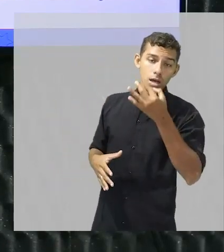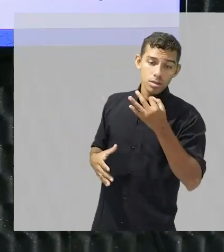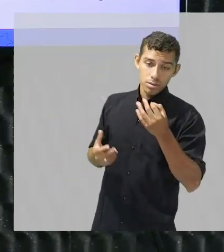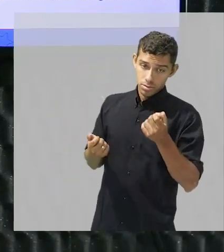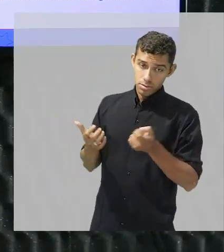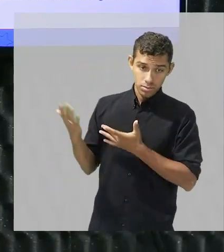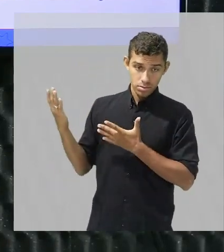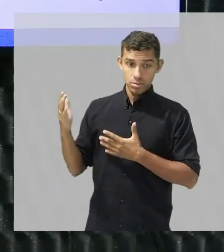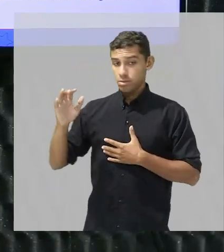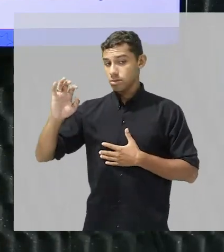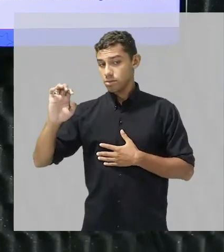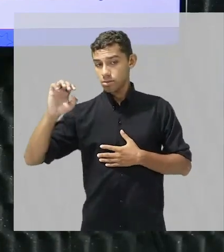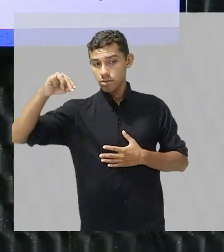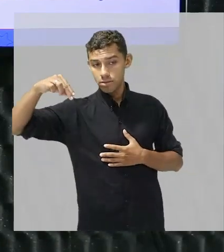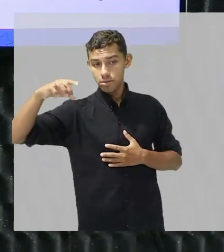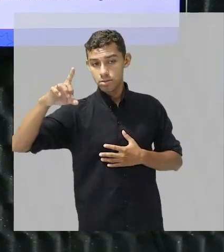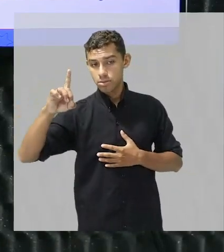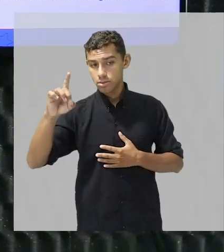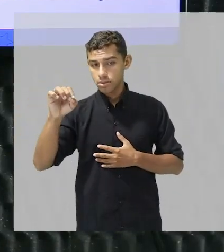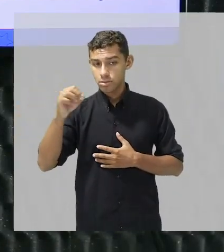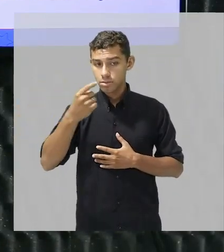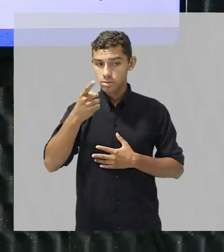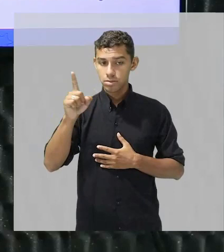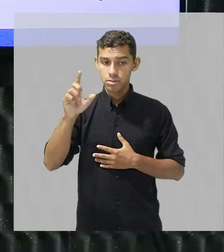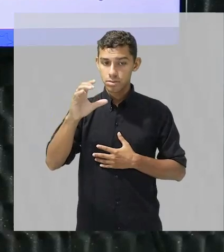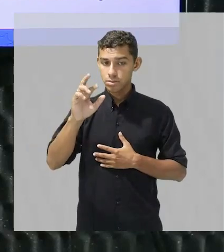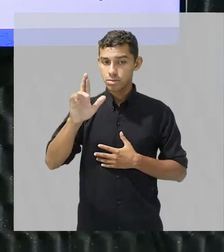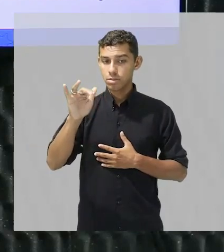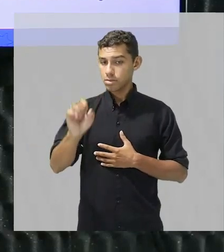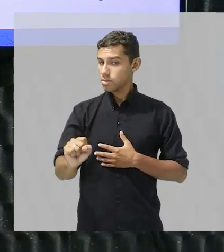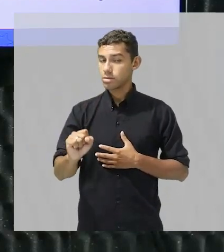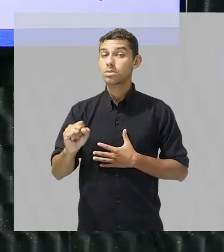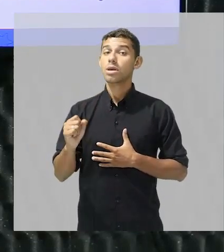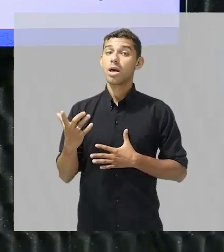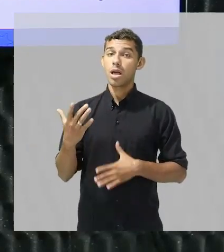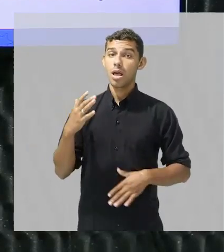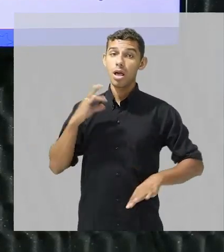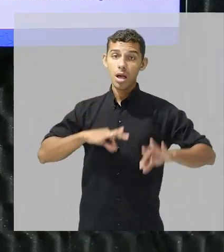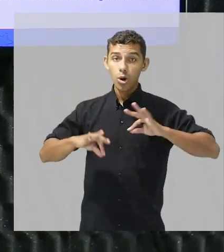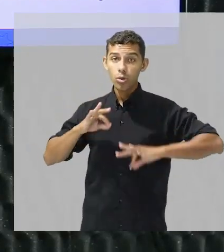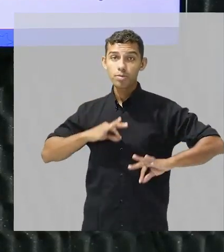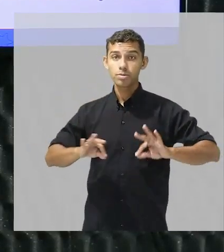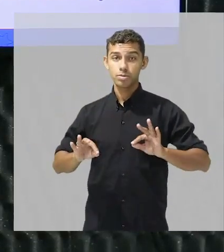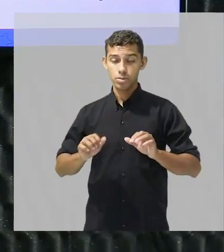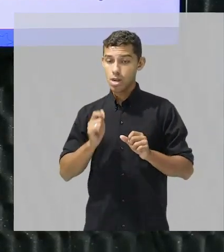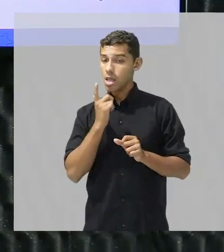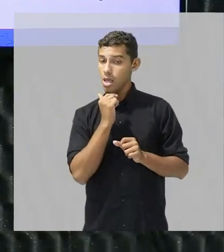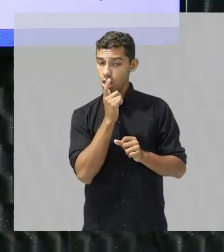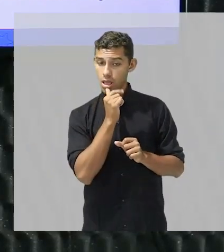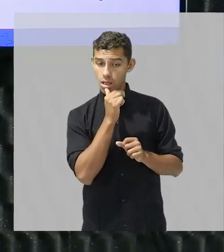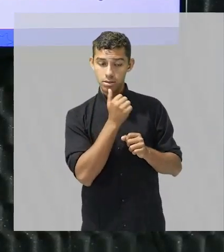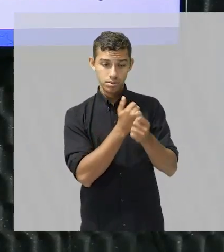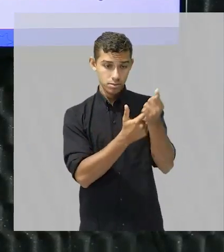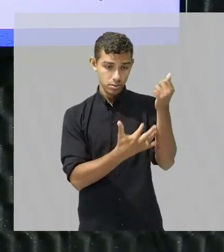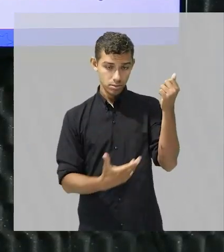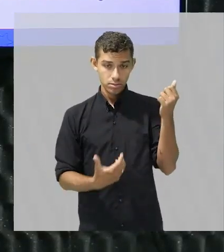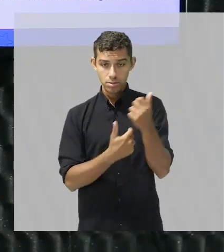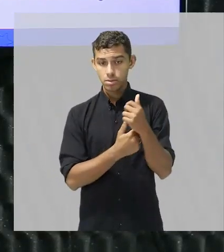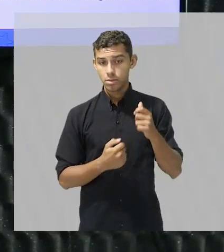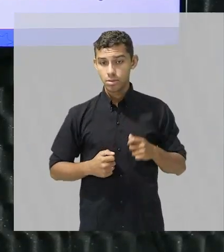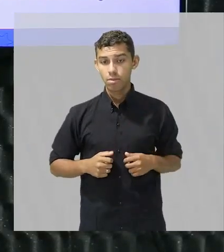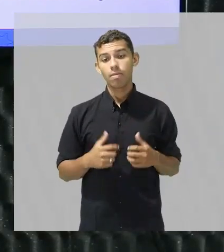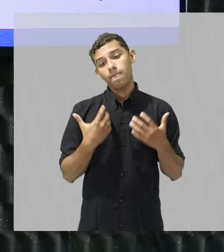vocês que a endócrina, ela produz hormônios, que é liberado na corrente sanguínea. Se é liberado na